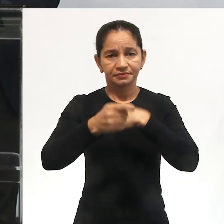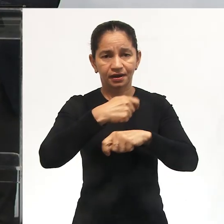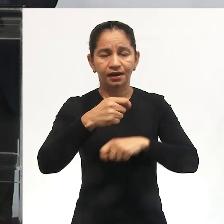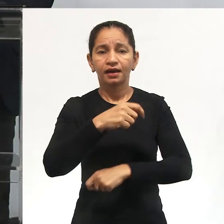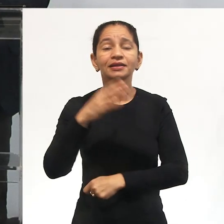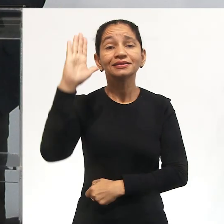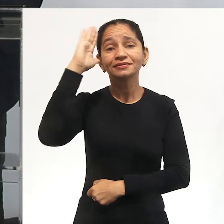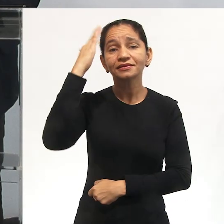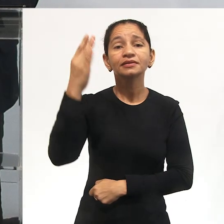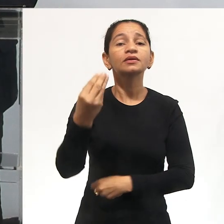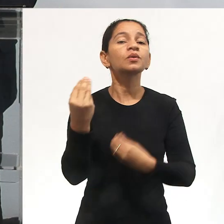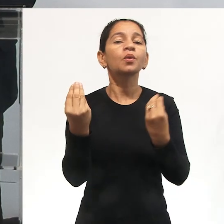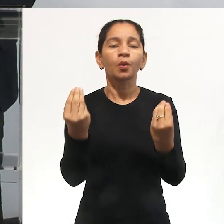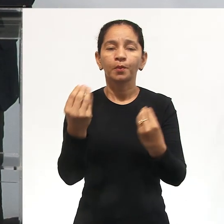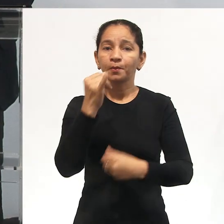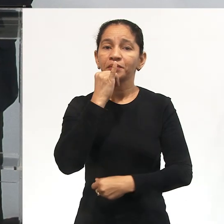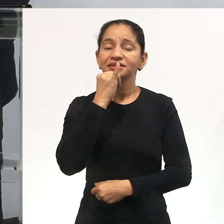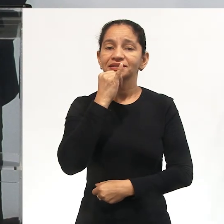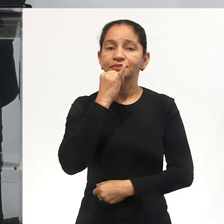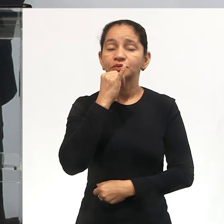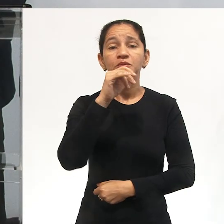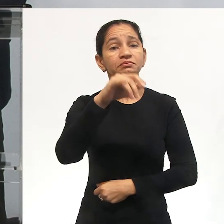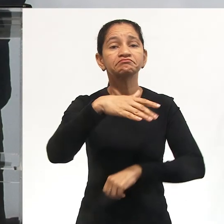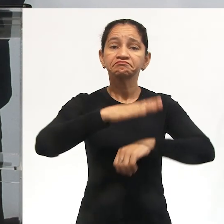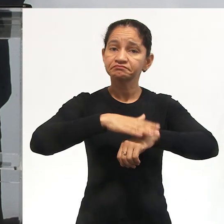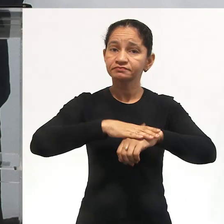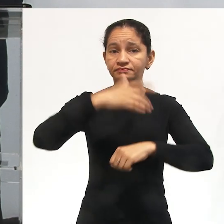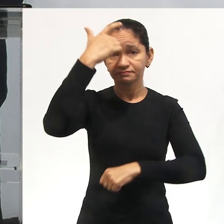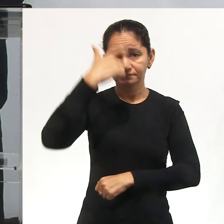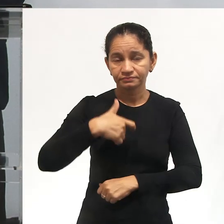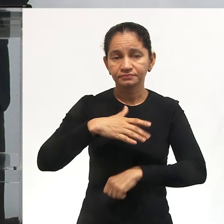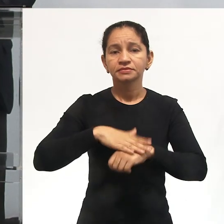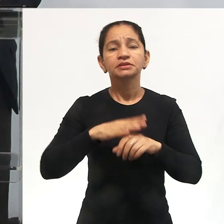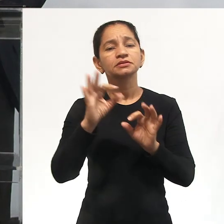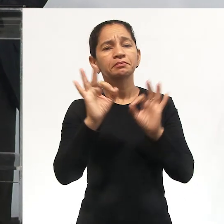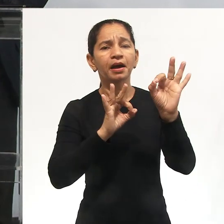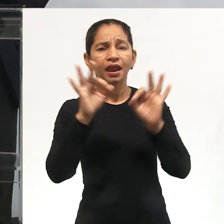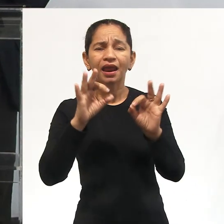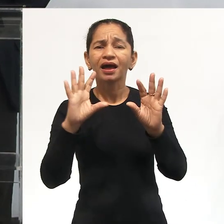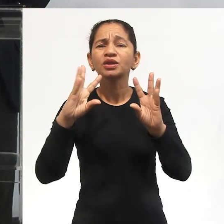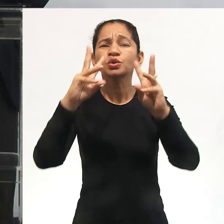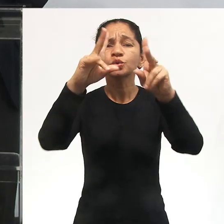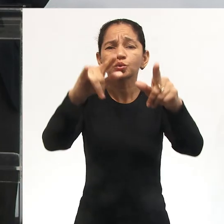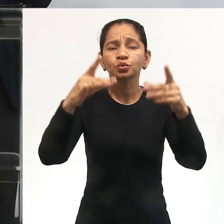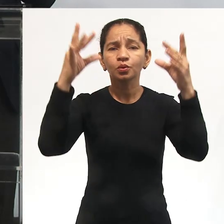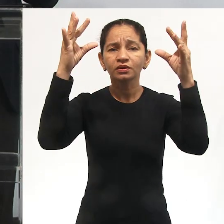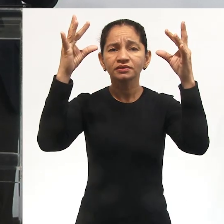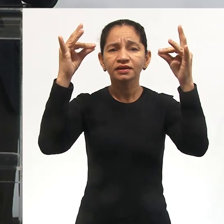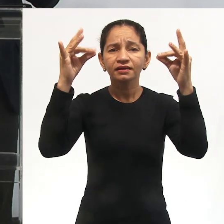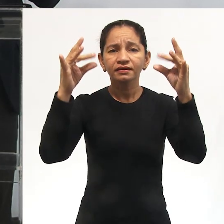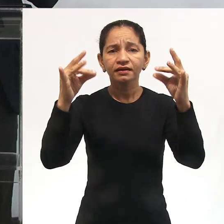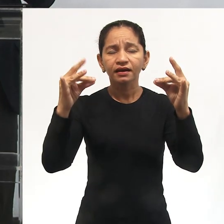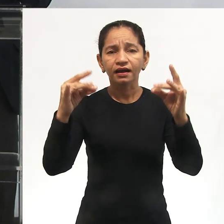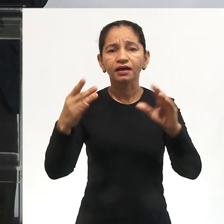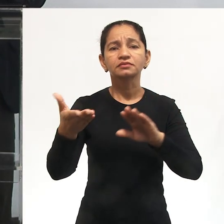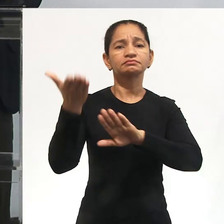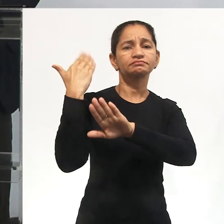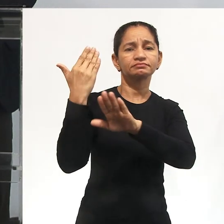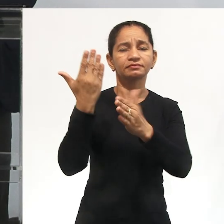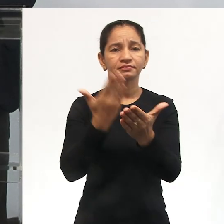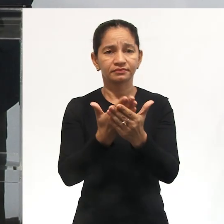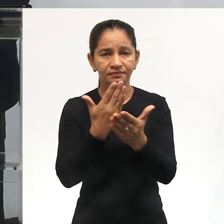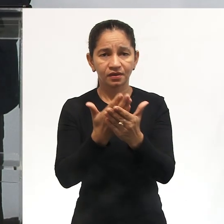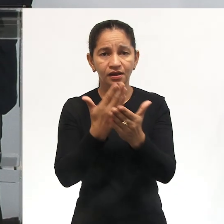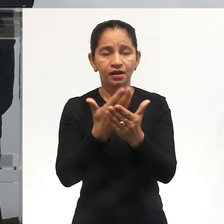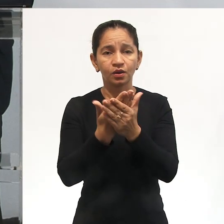Muitos órgãos da administração pública, eles entendem que, olha só, de um lado, eu devo fazer um procedimento com todos aqueles